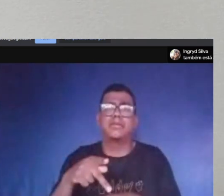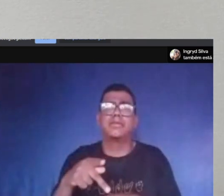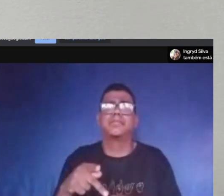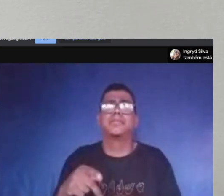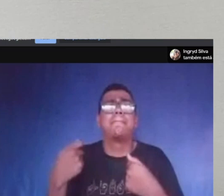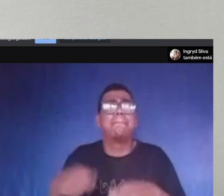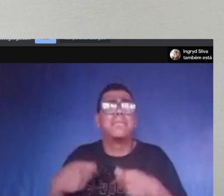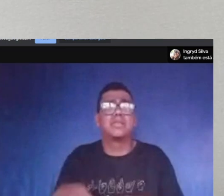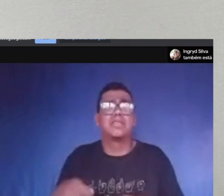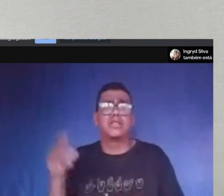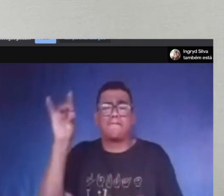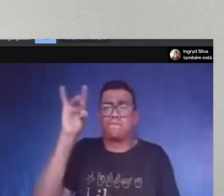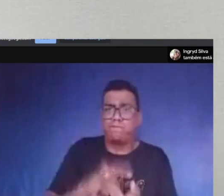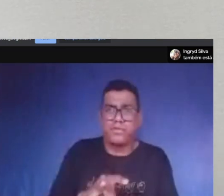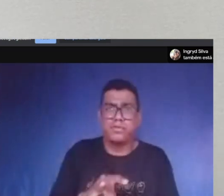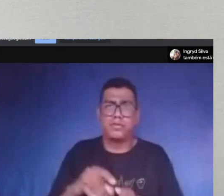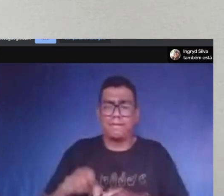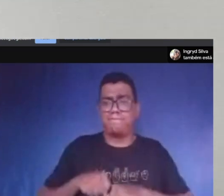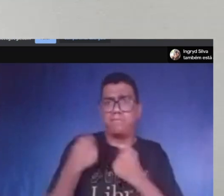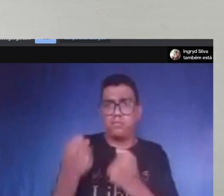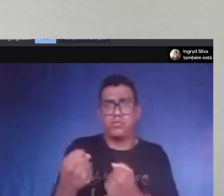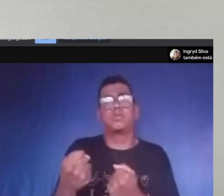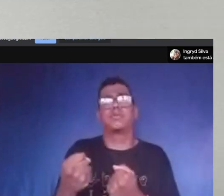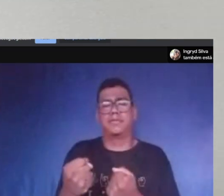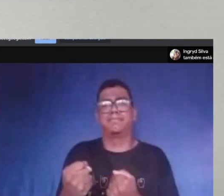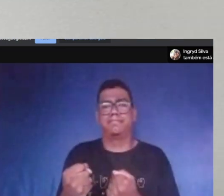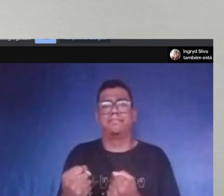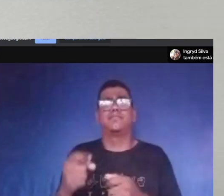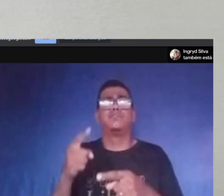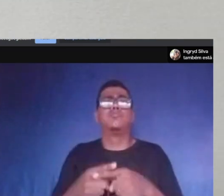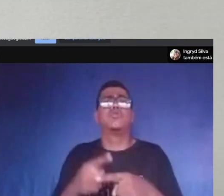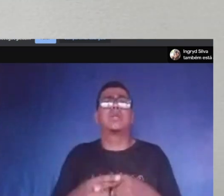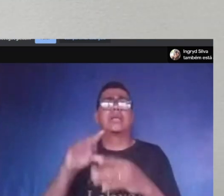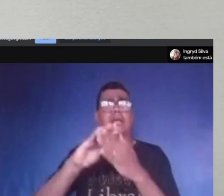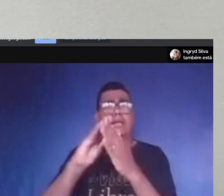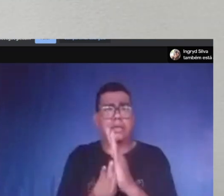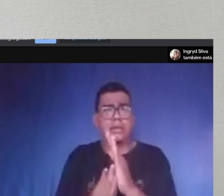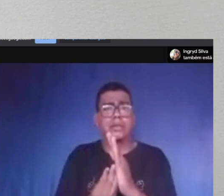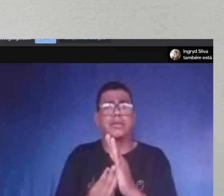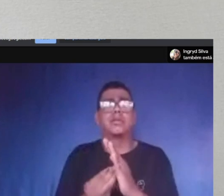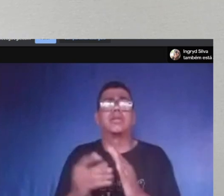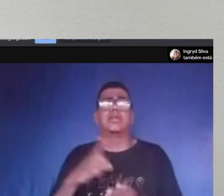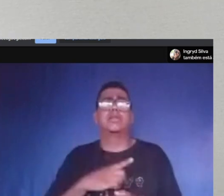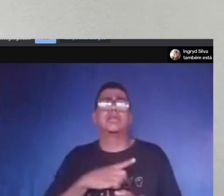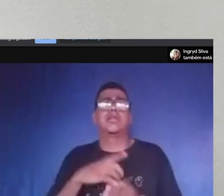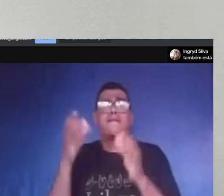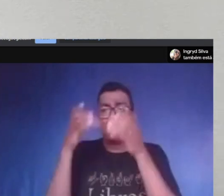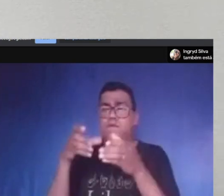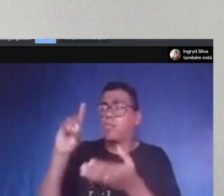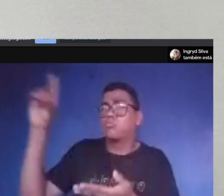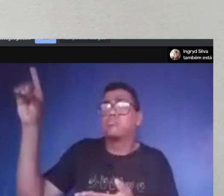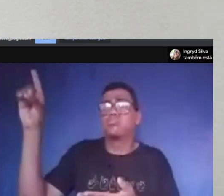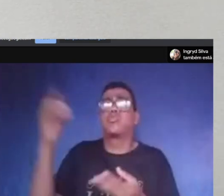nós queremos, através das nossas orações, do nosso amor, da nossa voz, fazer conhecido o amor de Deus em